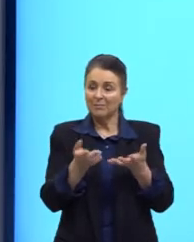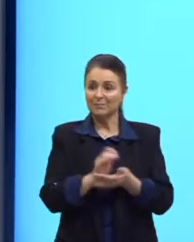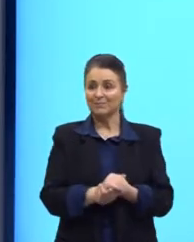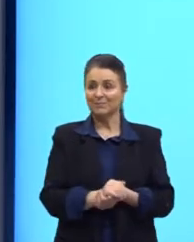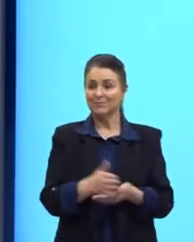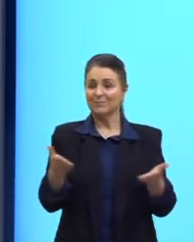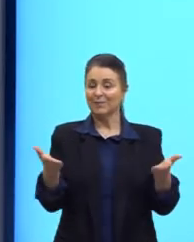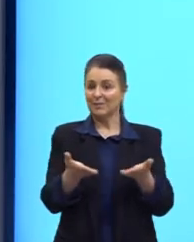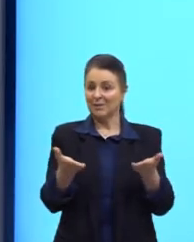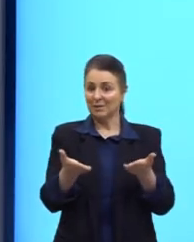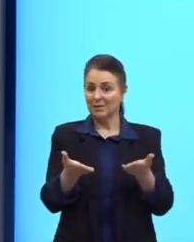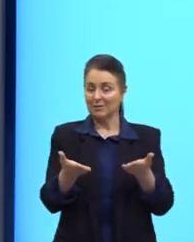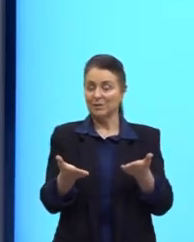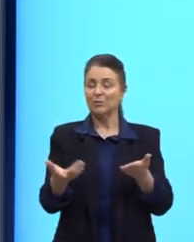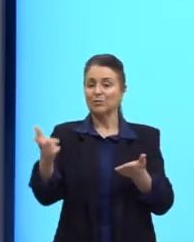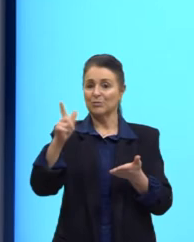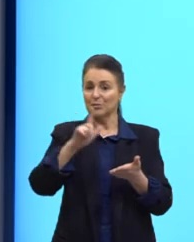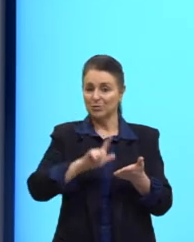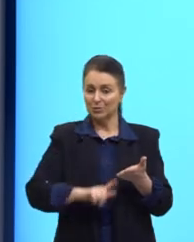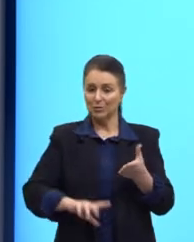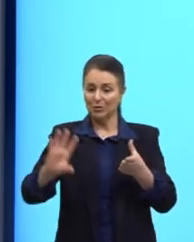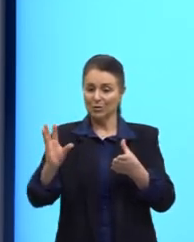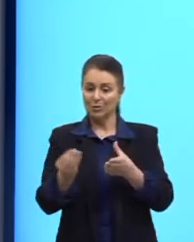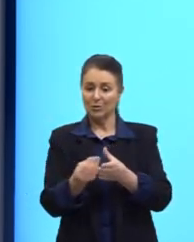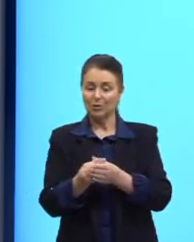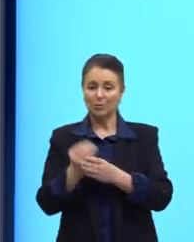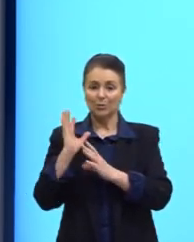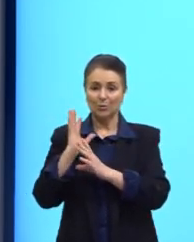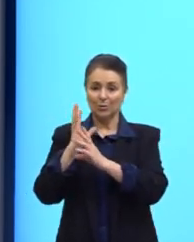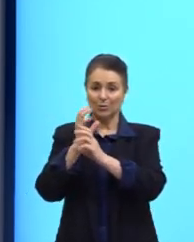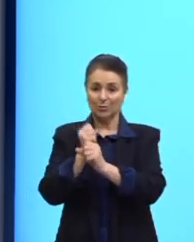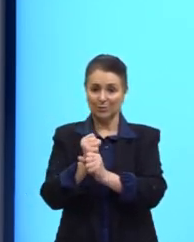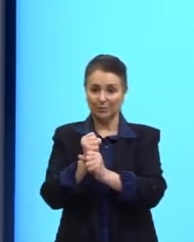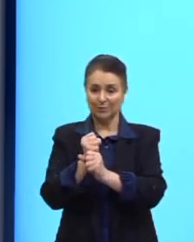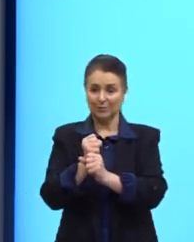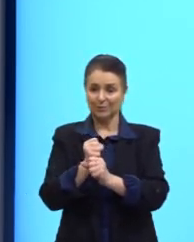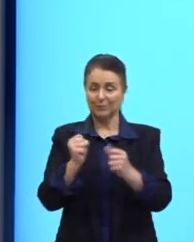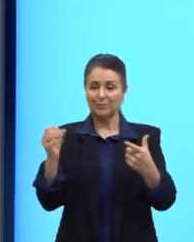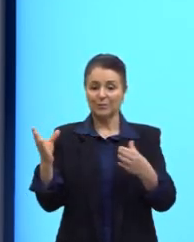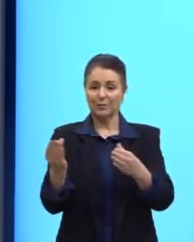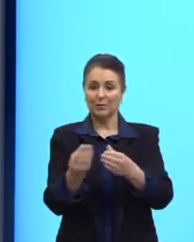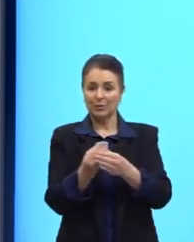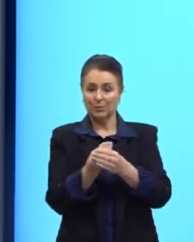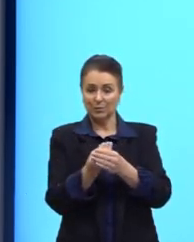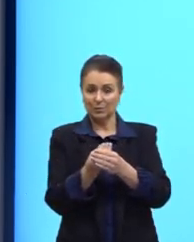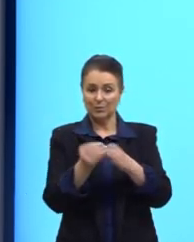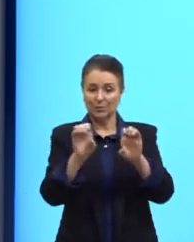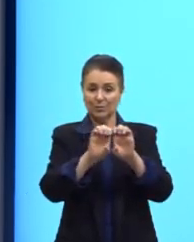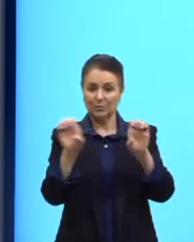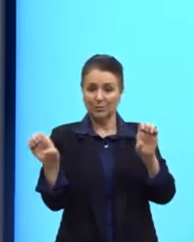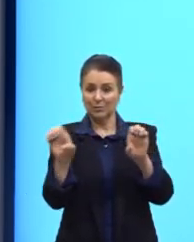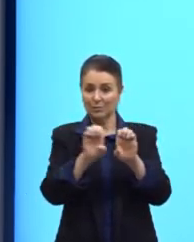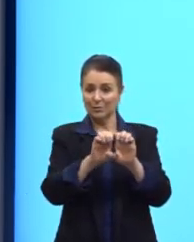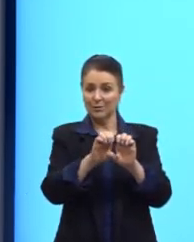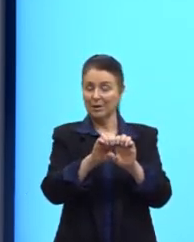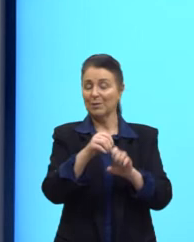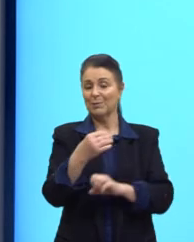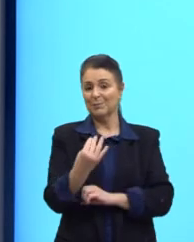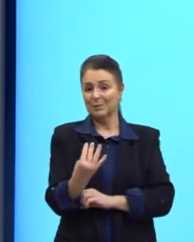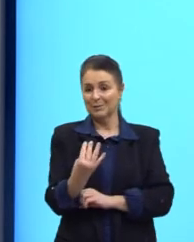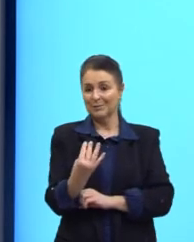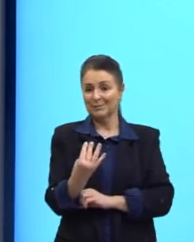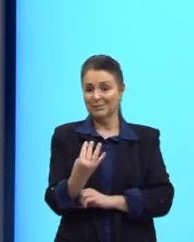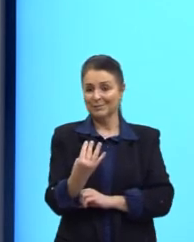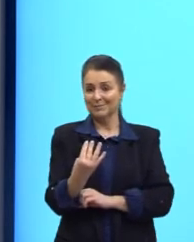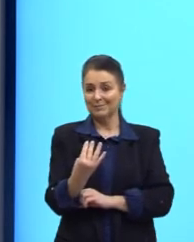aqui então montei o nosso conjunto solução né conjunto solução da equação é 4 tranquilo